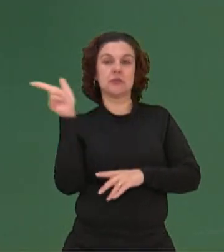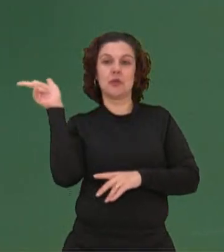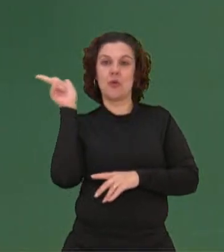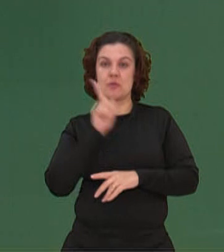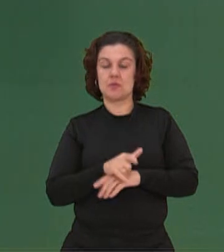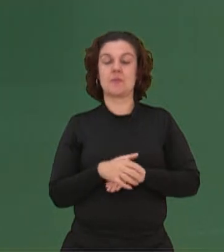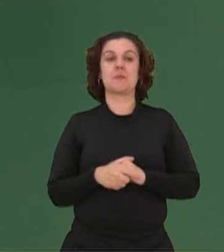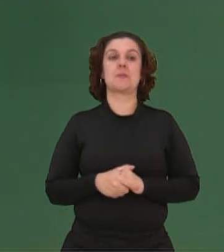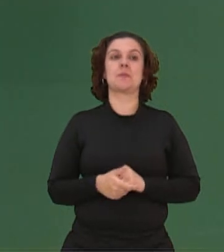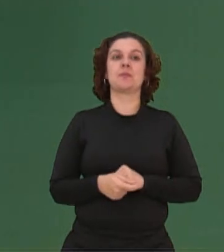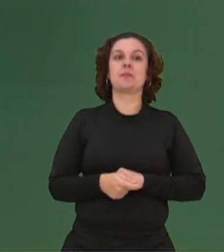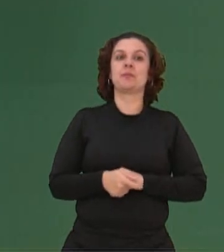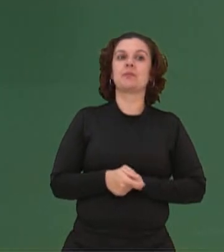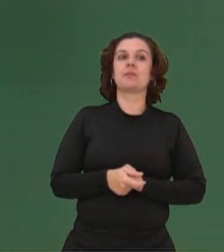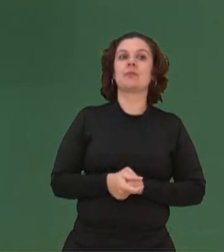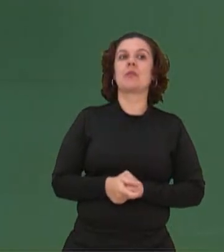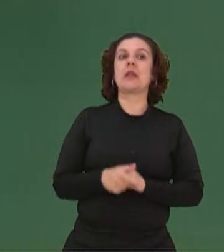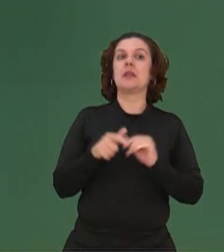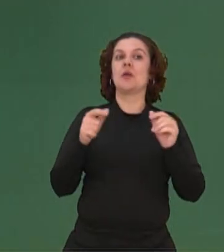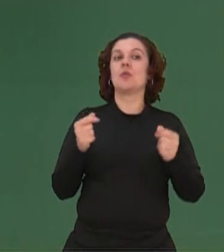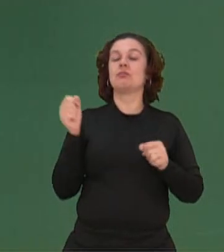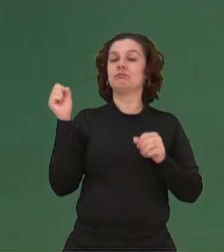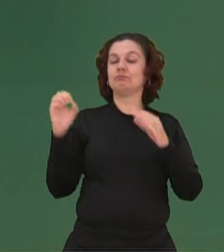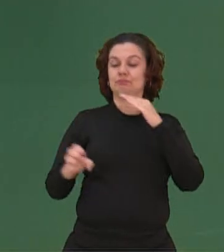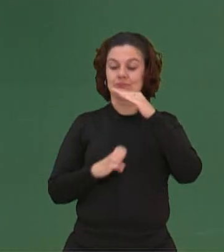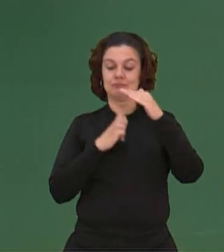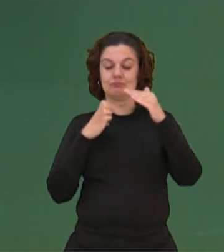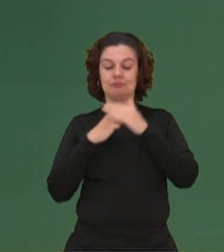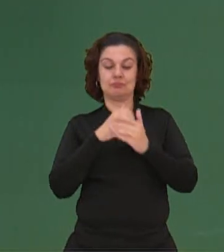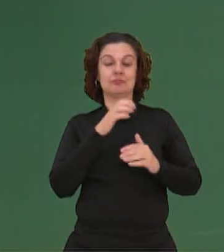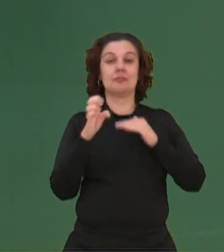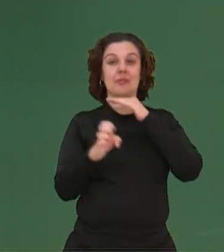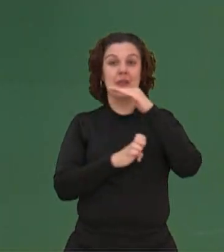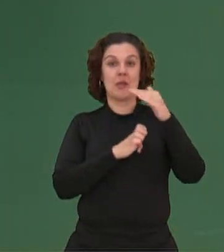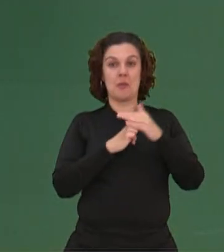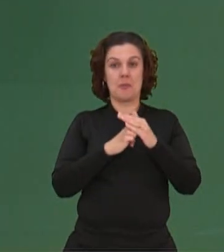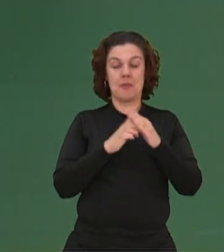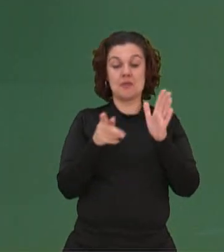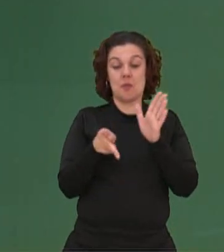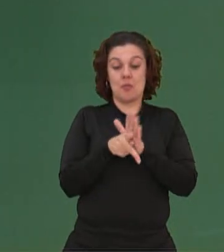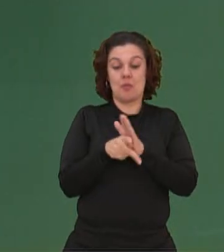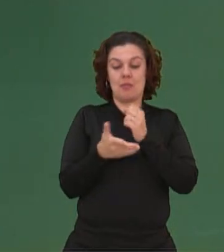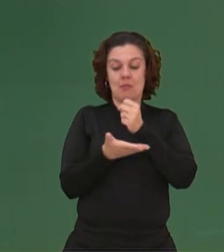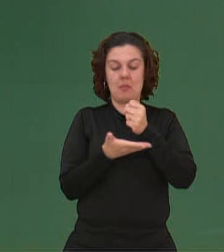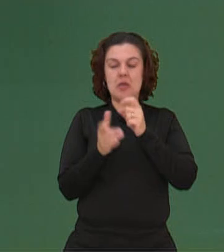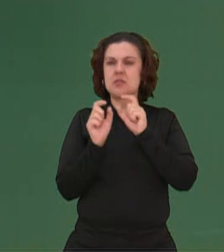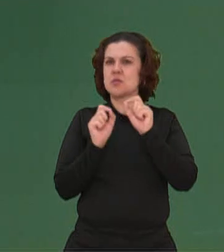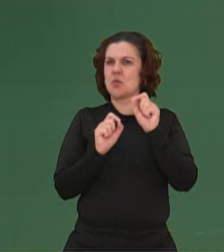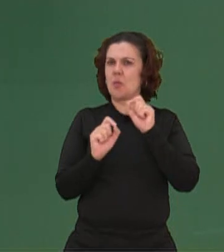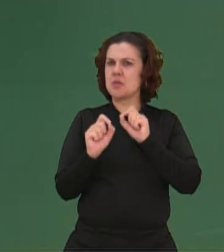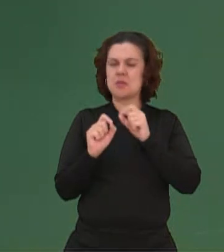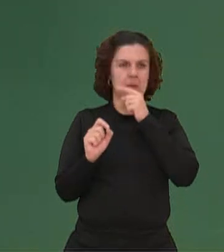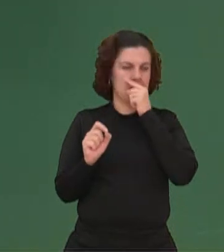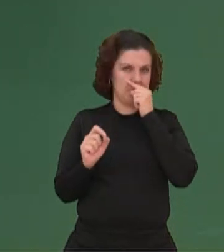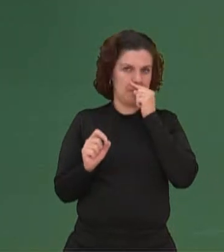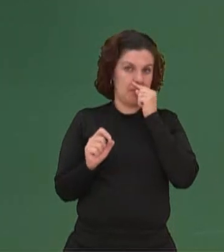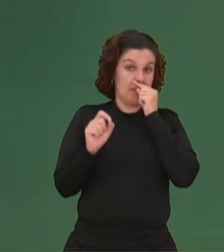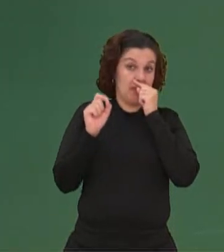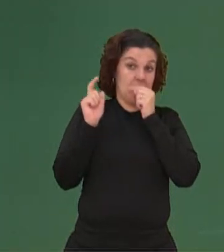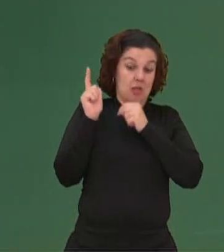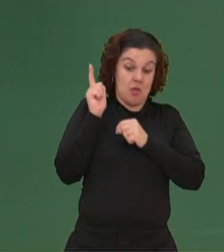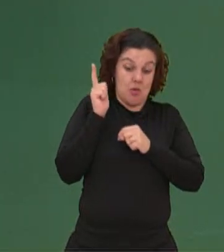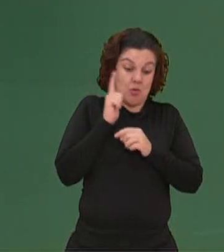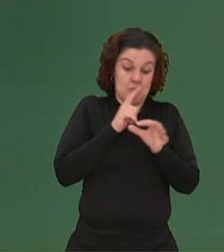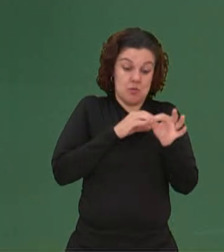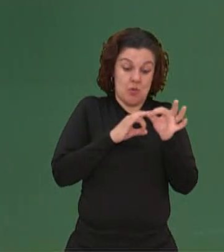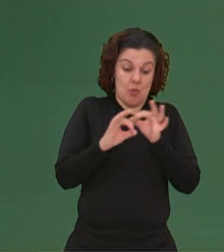produtos industriais. E ainda, criou empresas estatais de base. Ele deu condições de